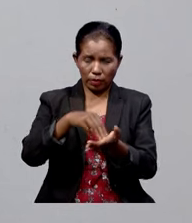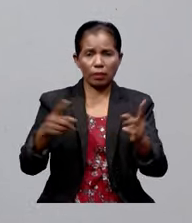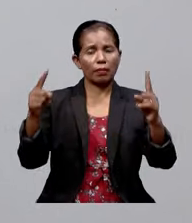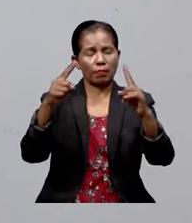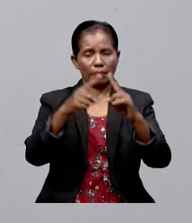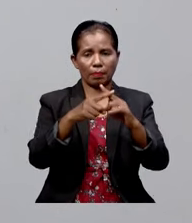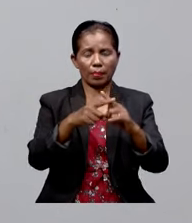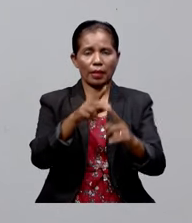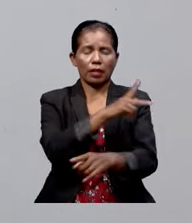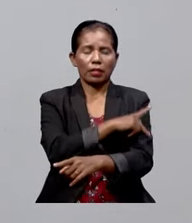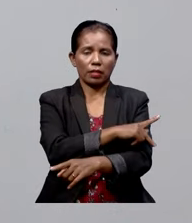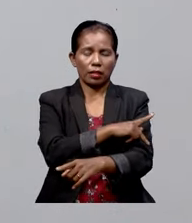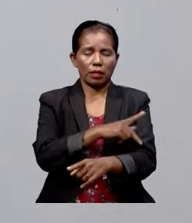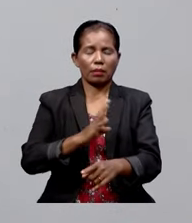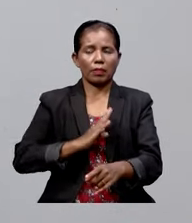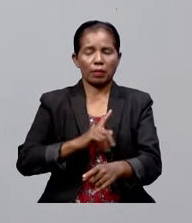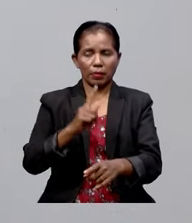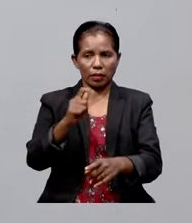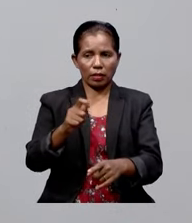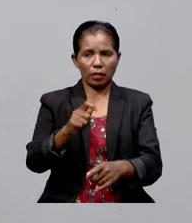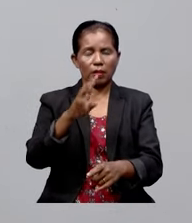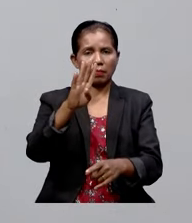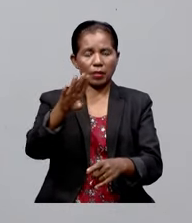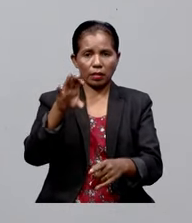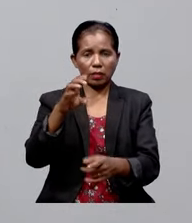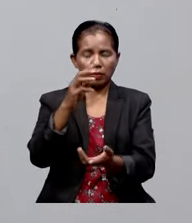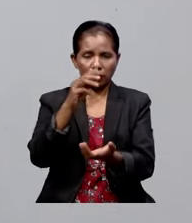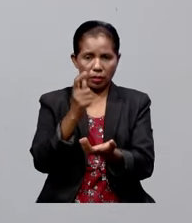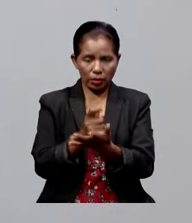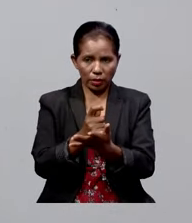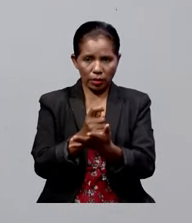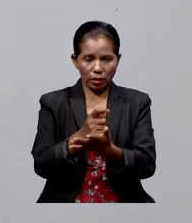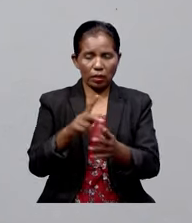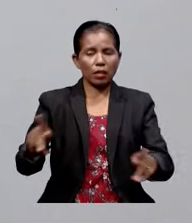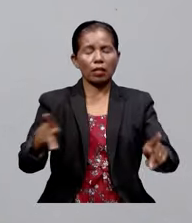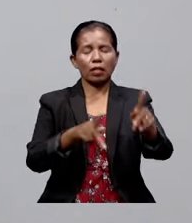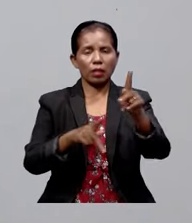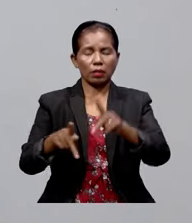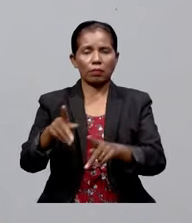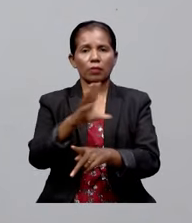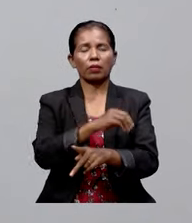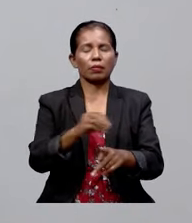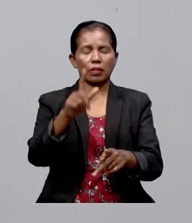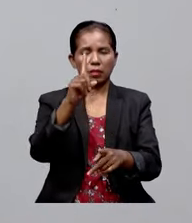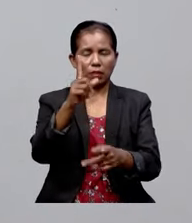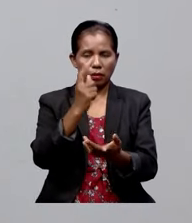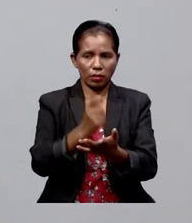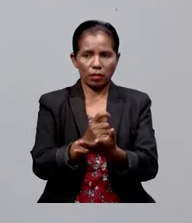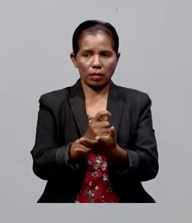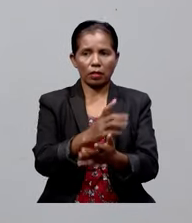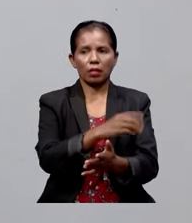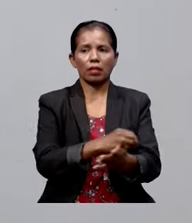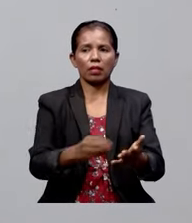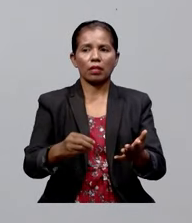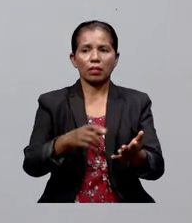facilidade clínica Barpite, né, ia 400 mil. Homos ia Clibor Domi 100 mil e